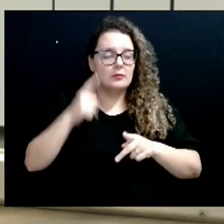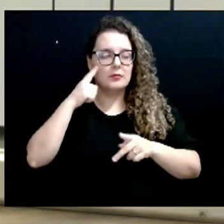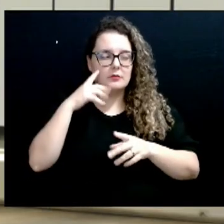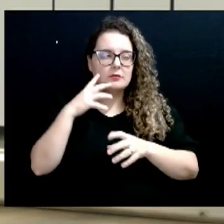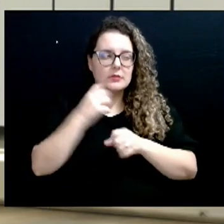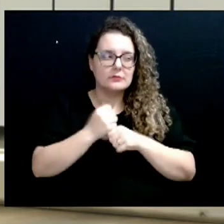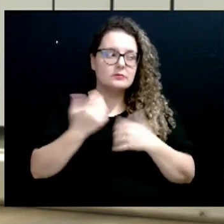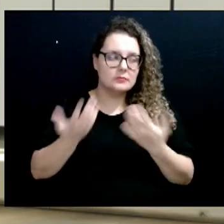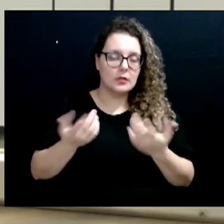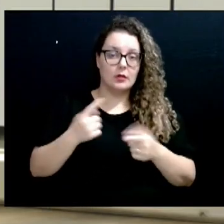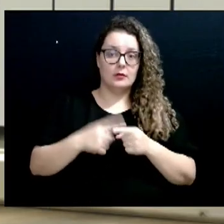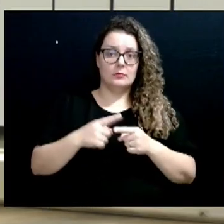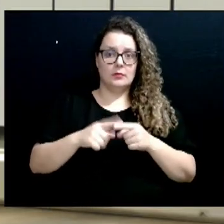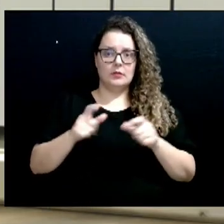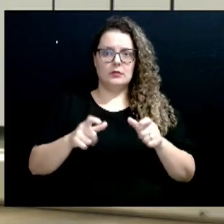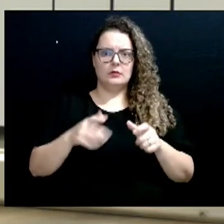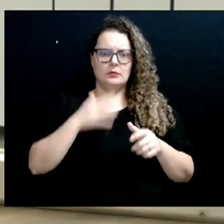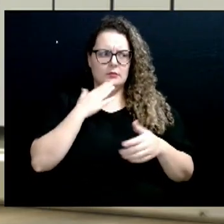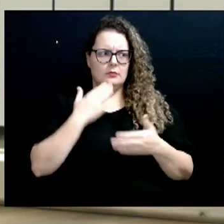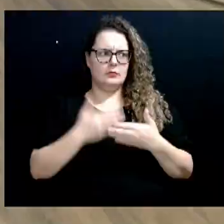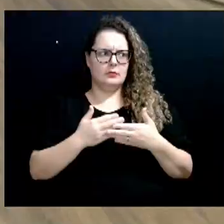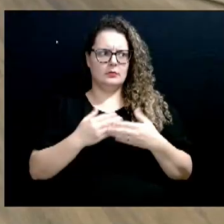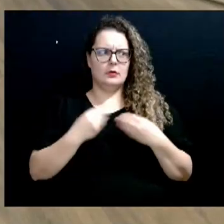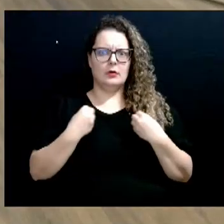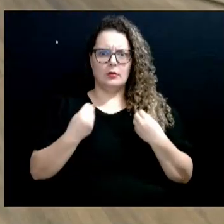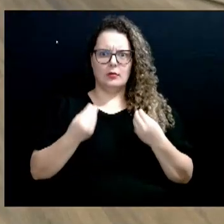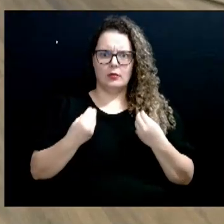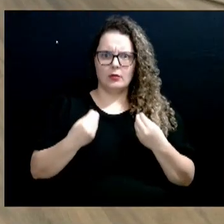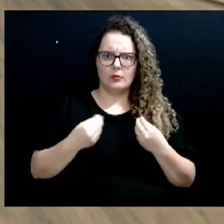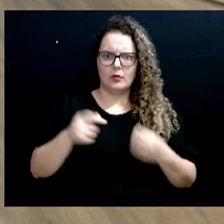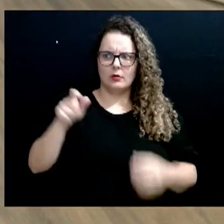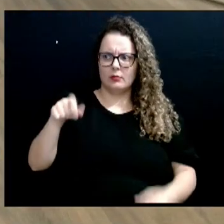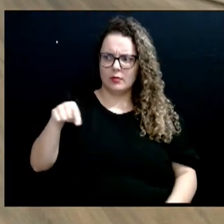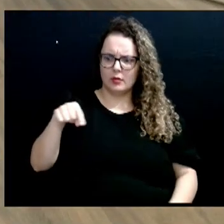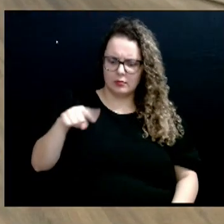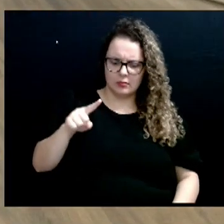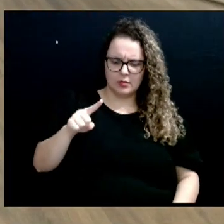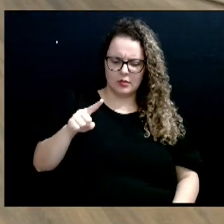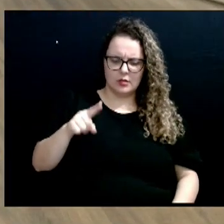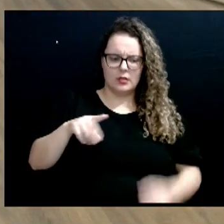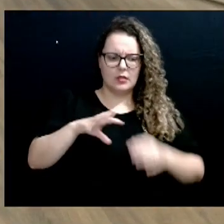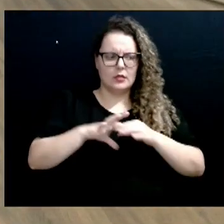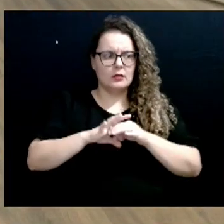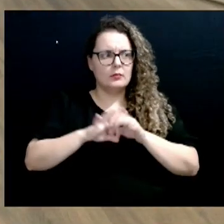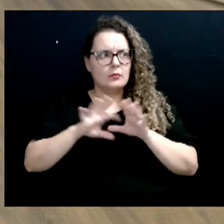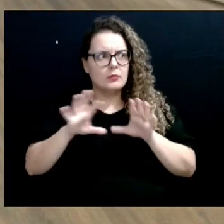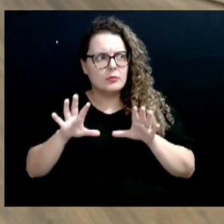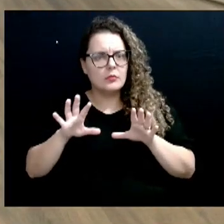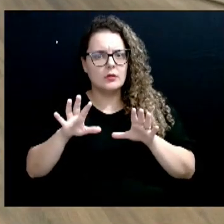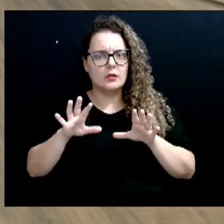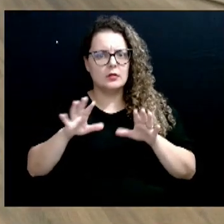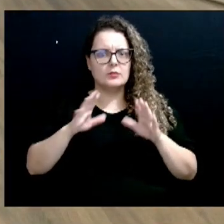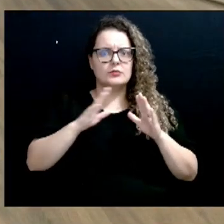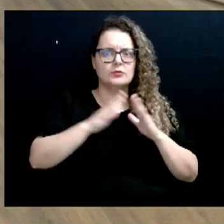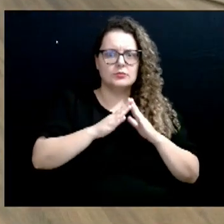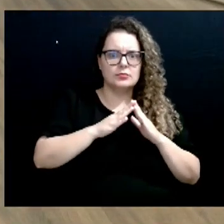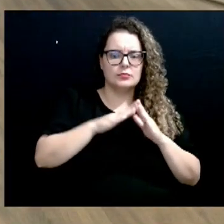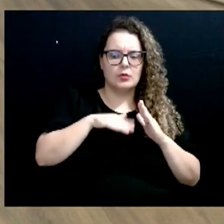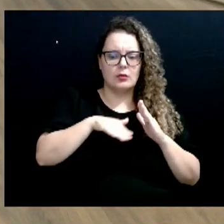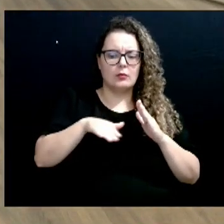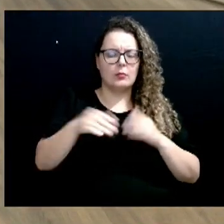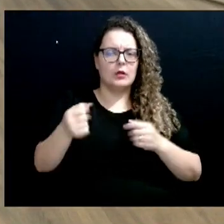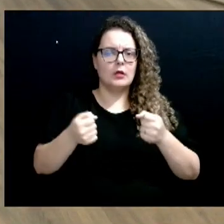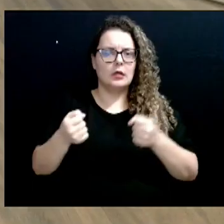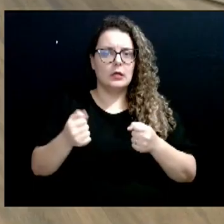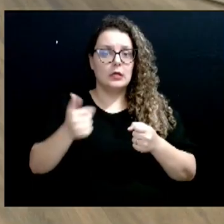ficaram meio assustadas. Peraí, se a pessoa vai ter a liberdade de sair de casa pilotando, mas sem ter passado